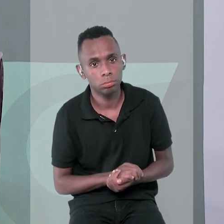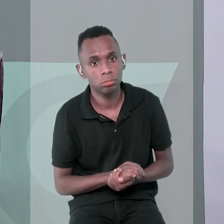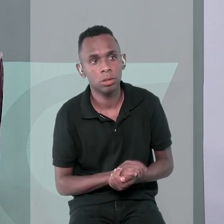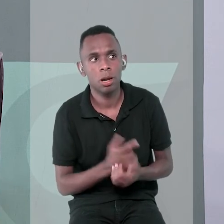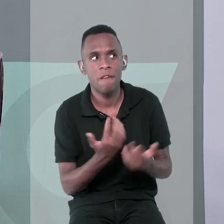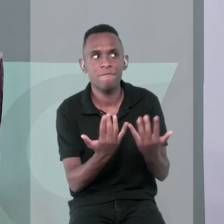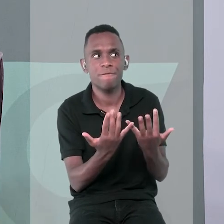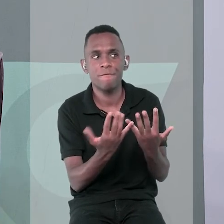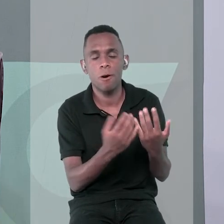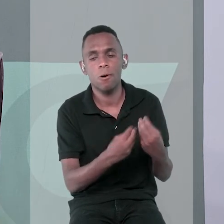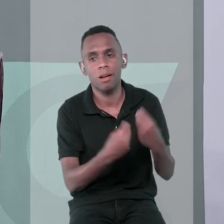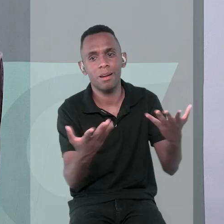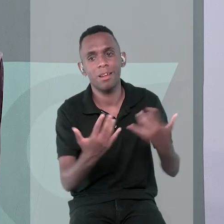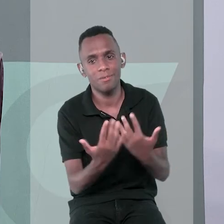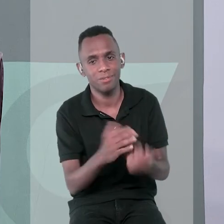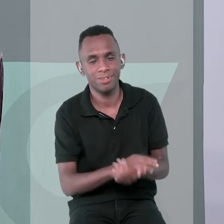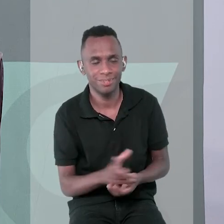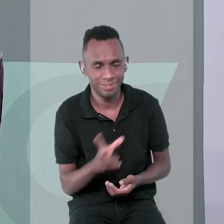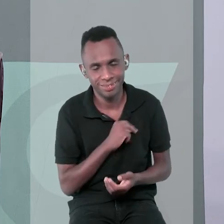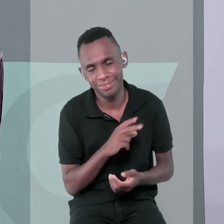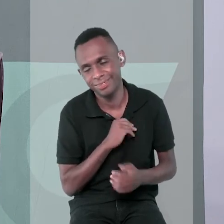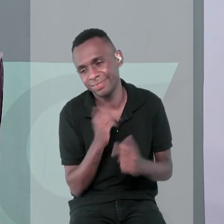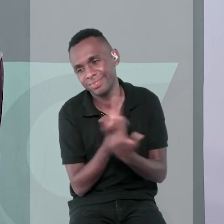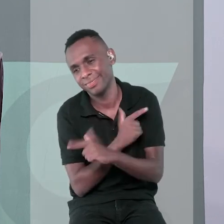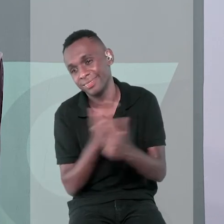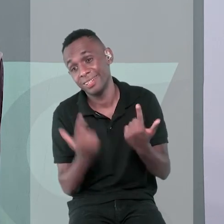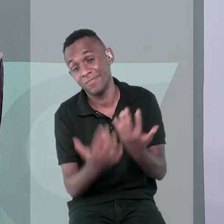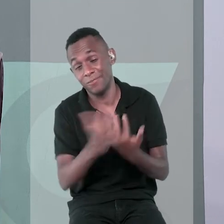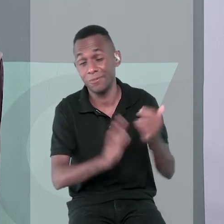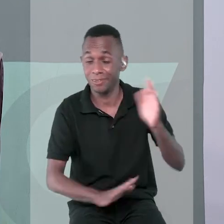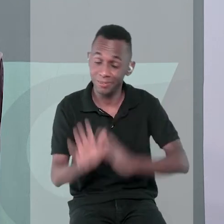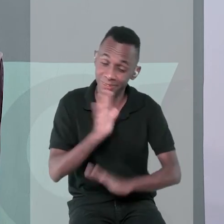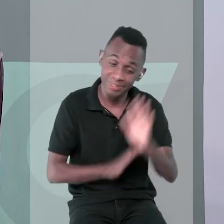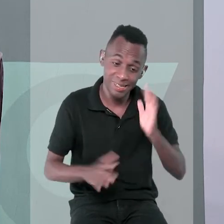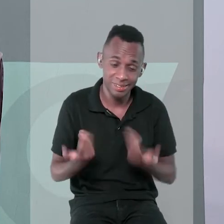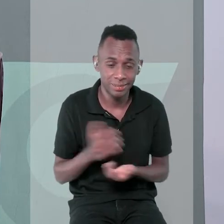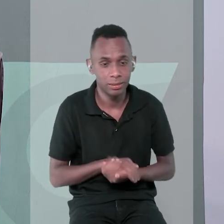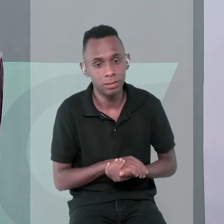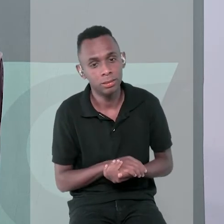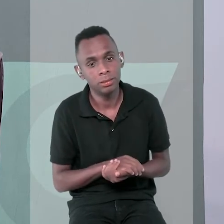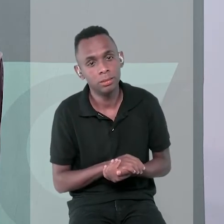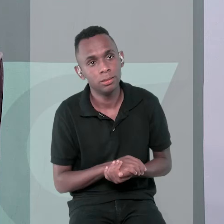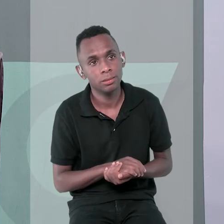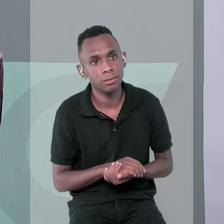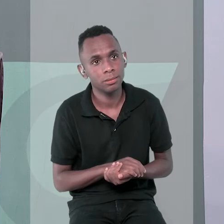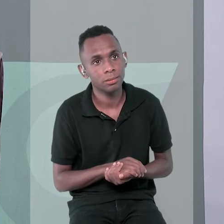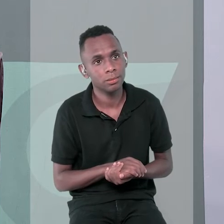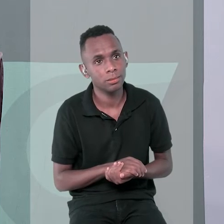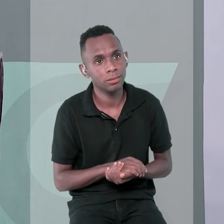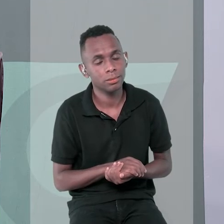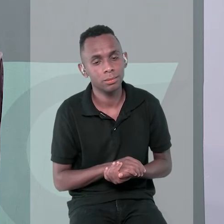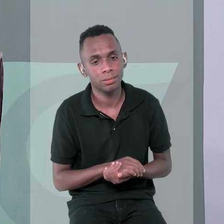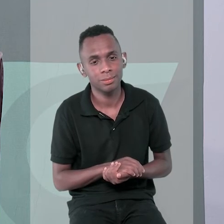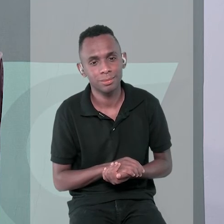Isabelle? Que ela punha fogo na turma. Nossa, essa história do fogo eu tenho que tomar cuidado com ela. Mas, e